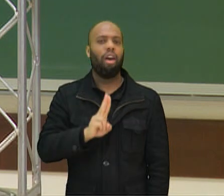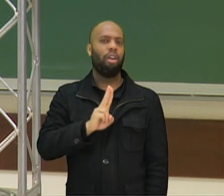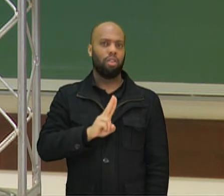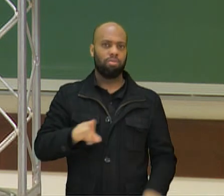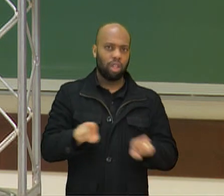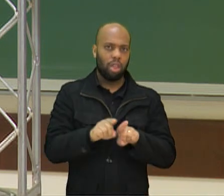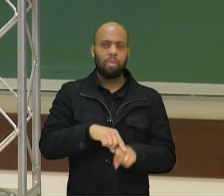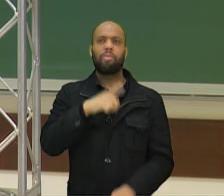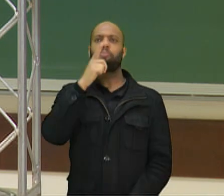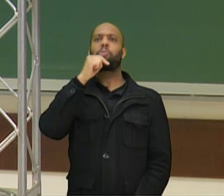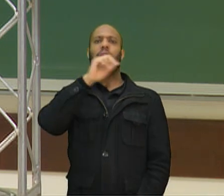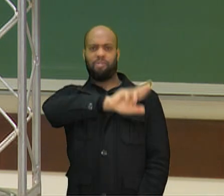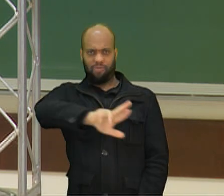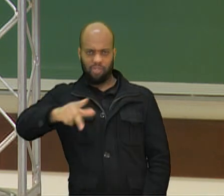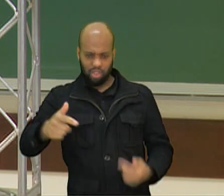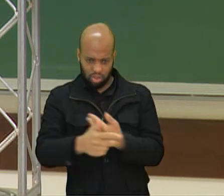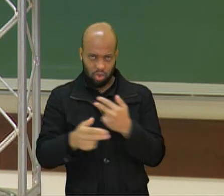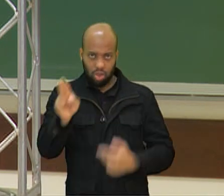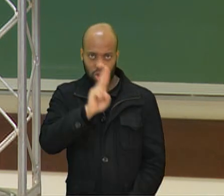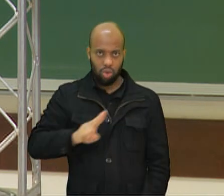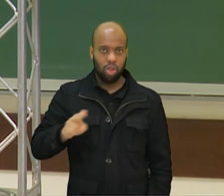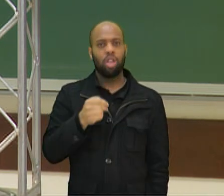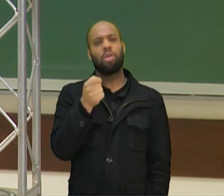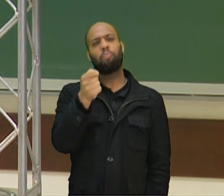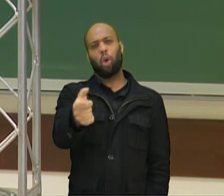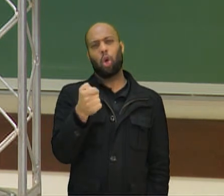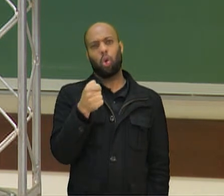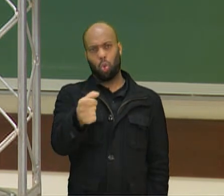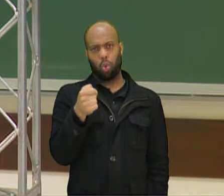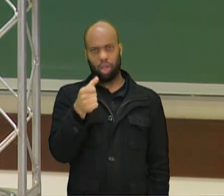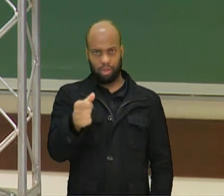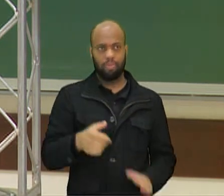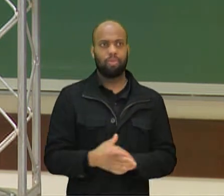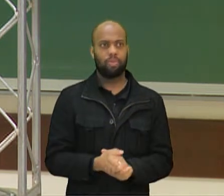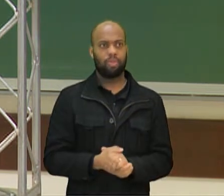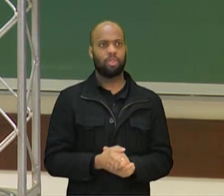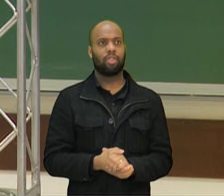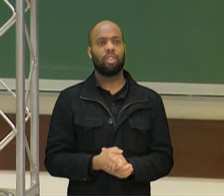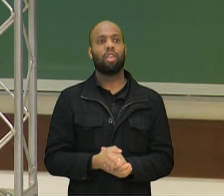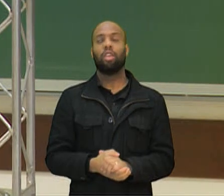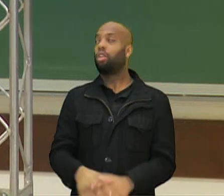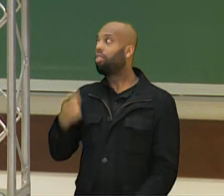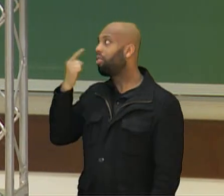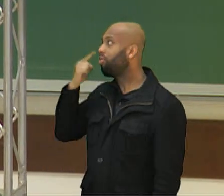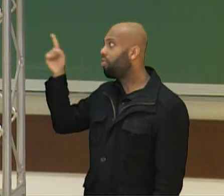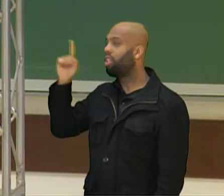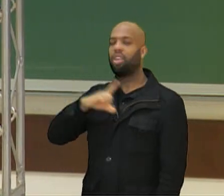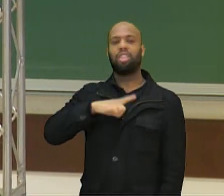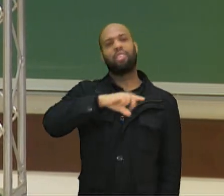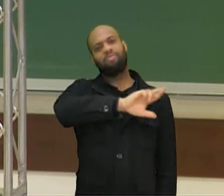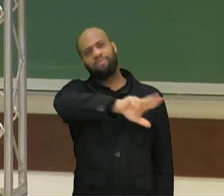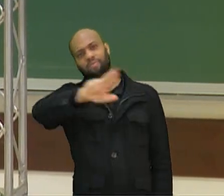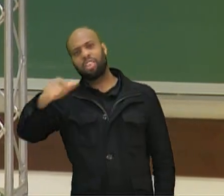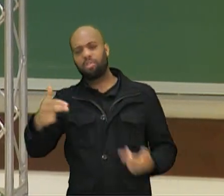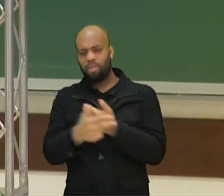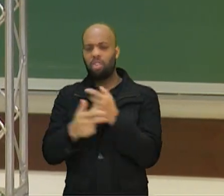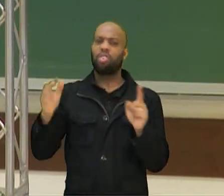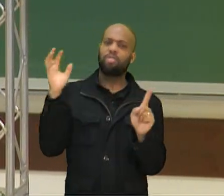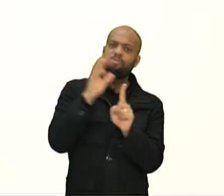consumo, para as mais diversas atividades, é uma quantidade muito pequena. E aqui, ó, vários fatores